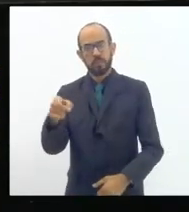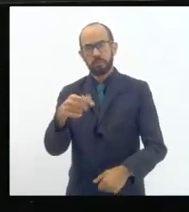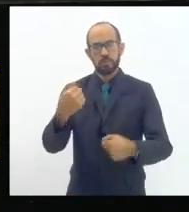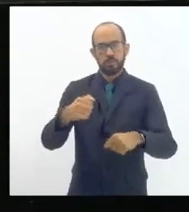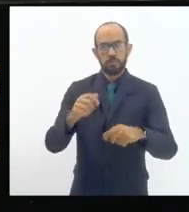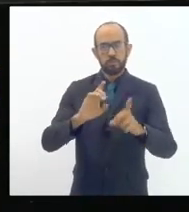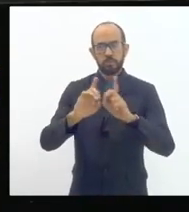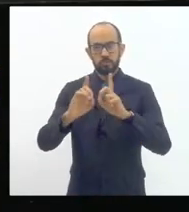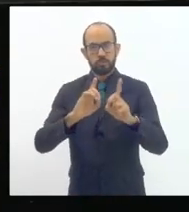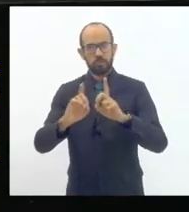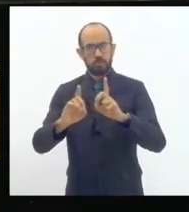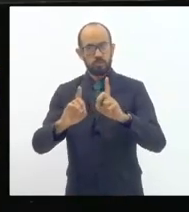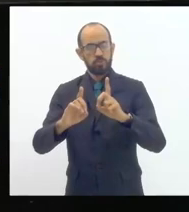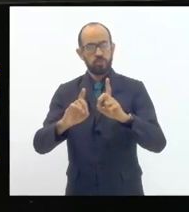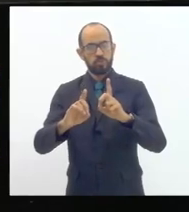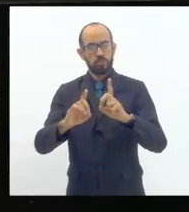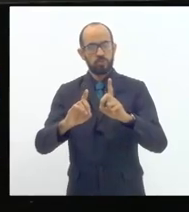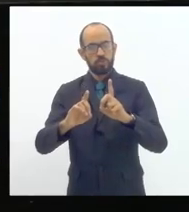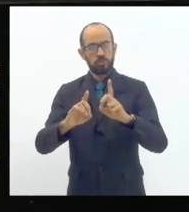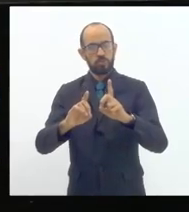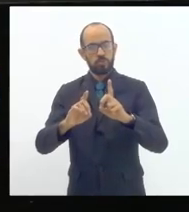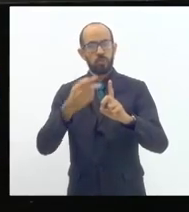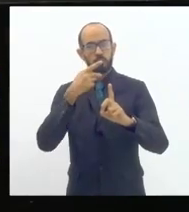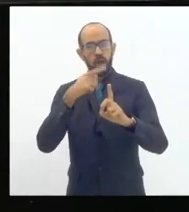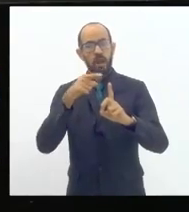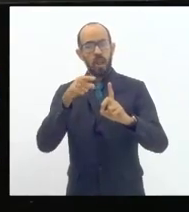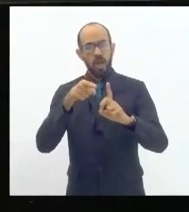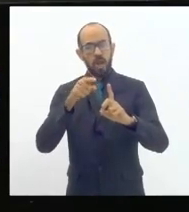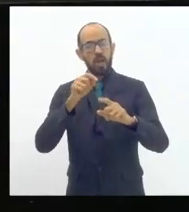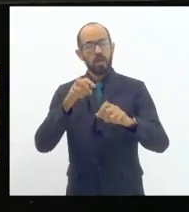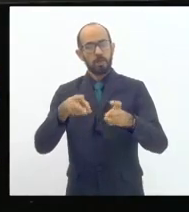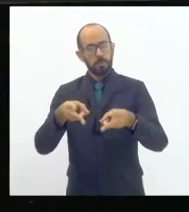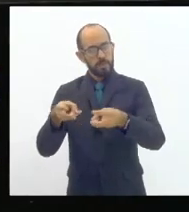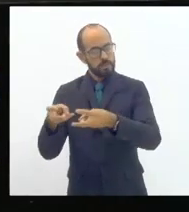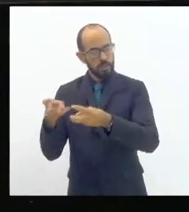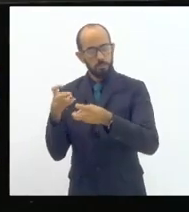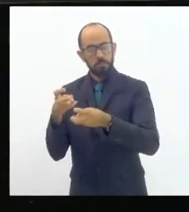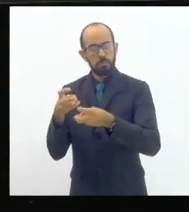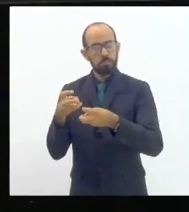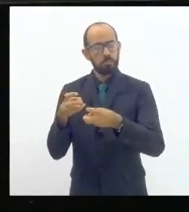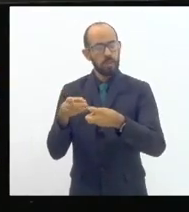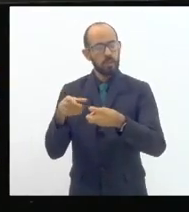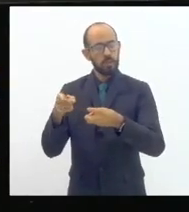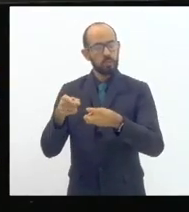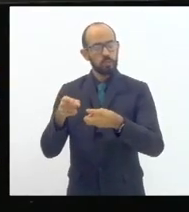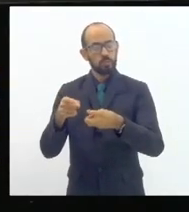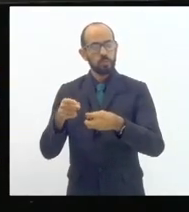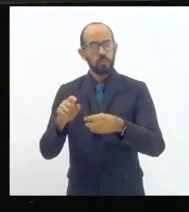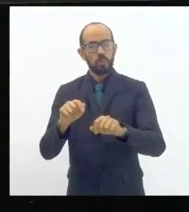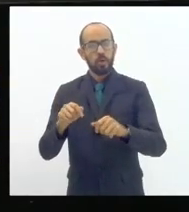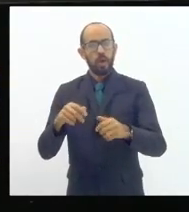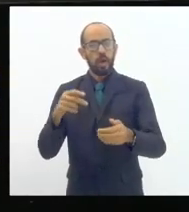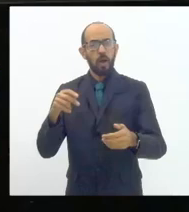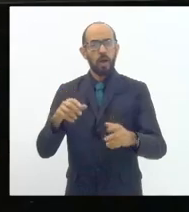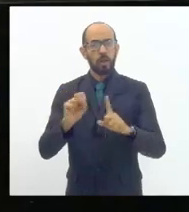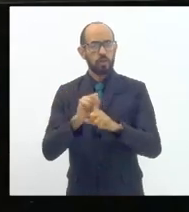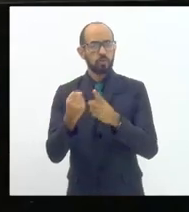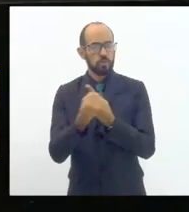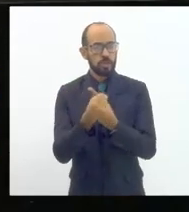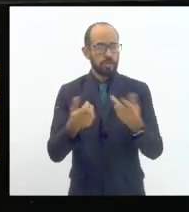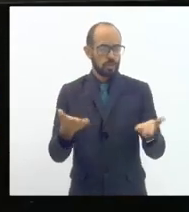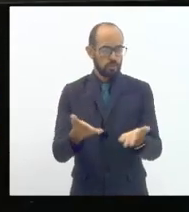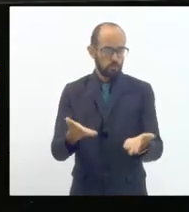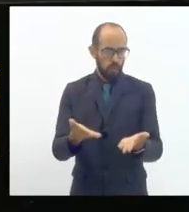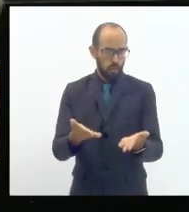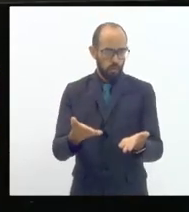discutir e debater isto daí. E com o olhar crítico desta realidade que a gente está vivendo. Porque